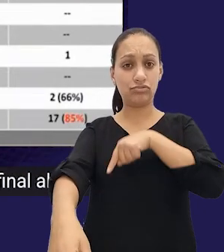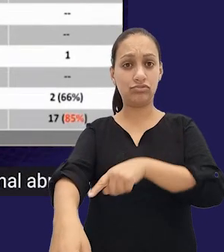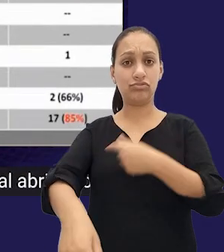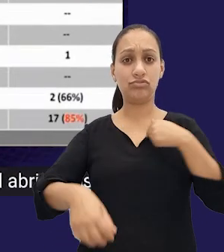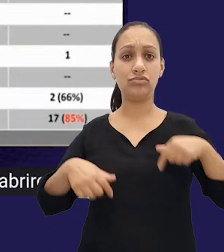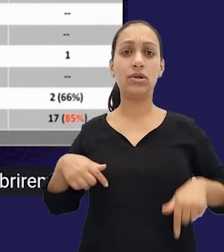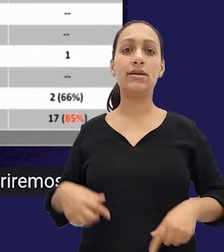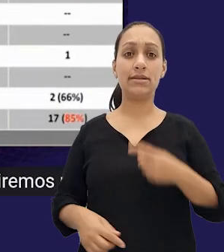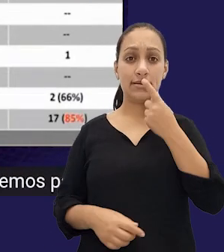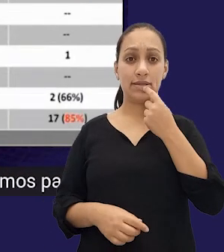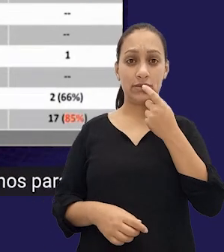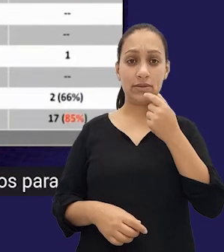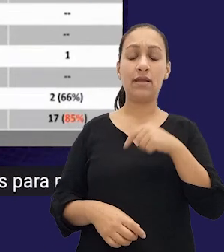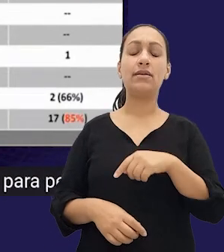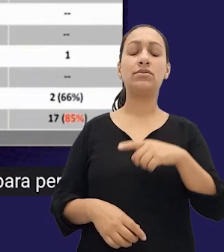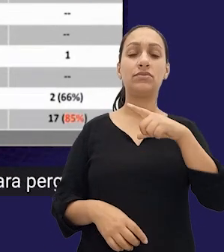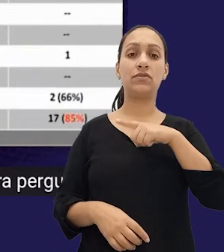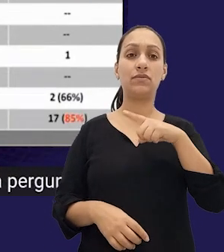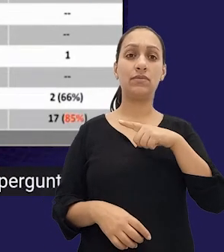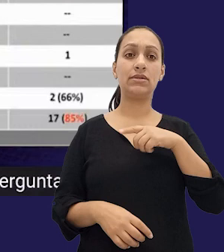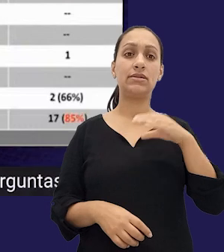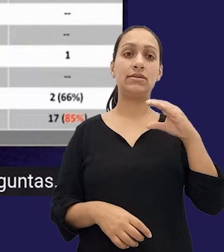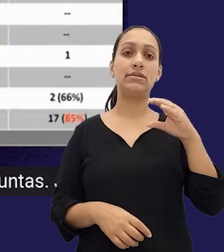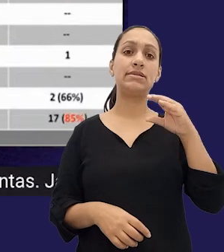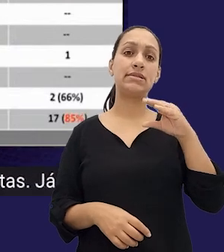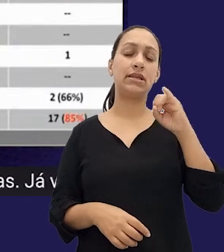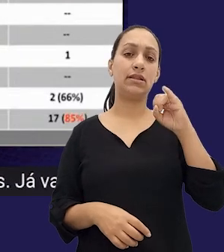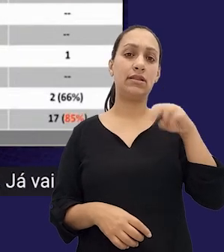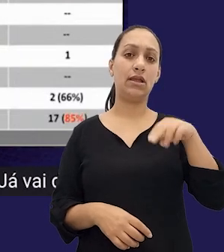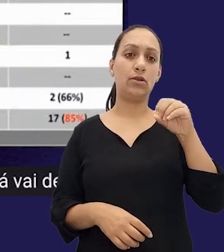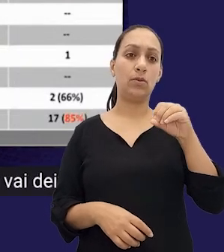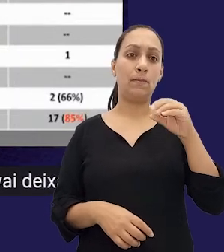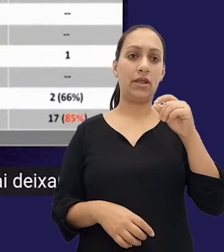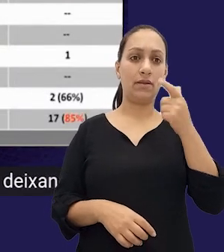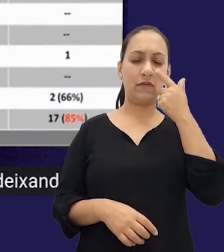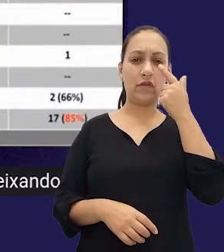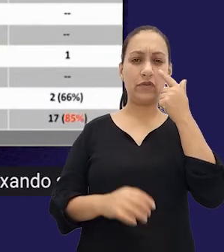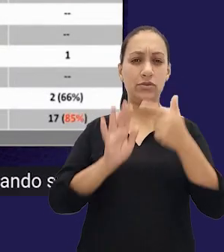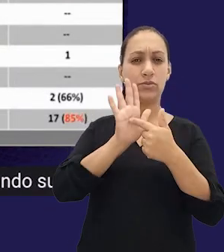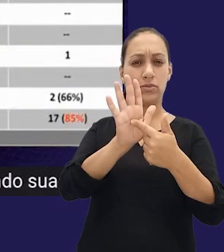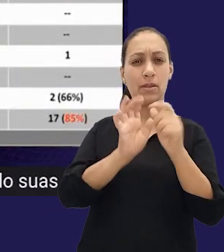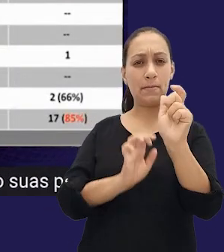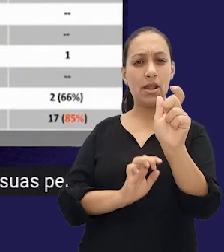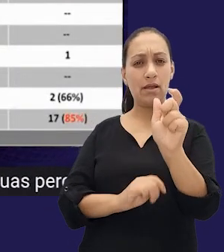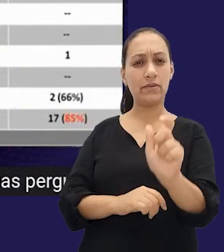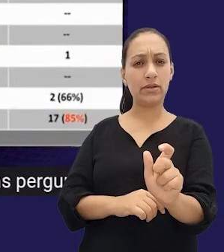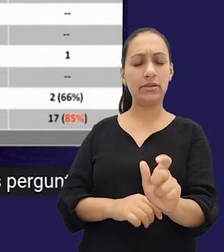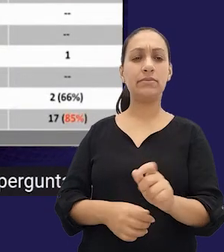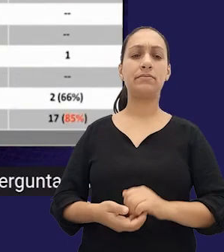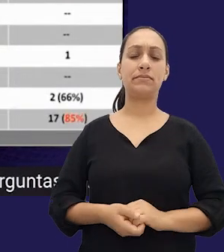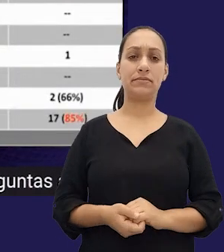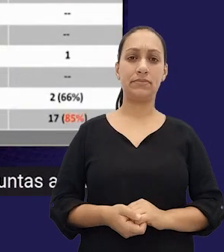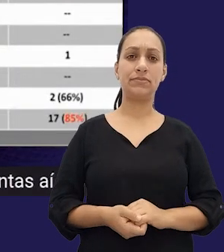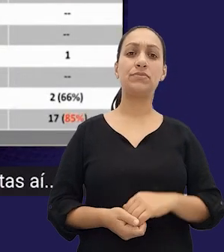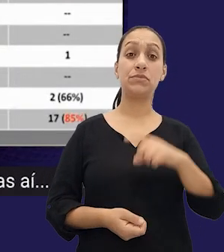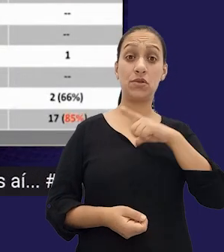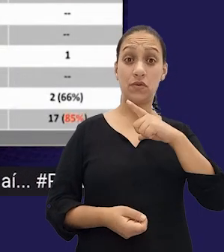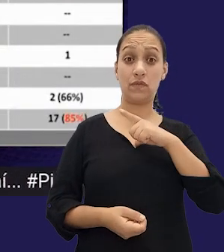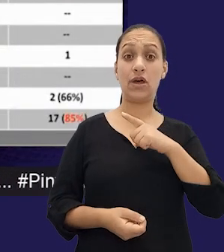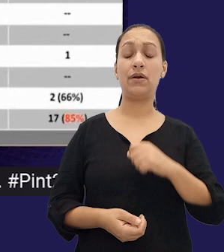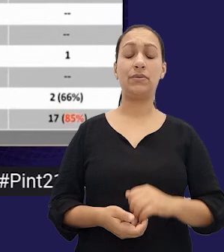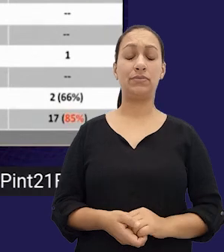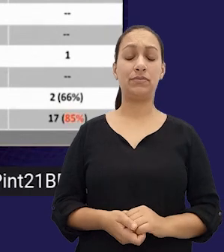21 pacientes tiveram Acinetobacter, 35 pacientes tiveram enterobactérias na corrente